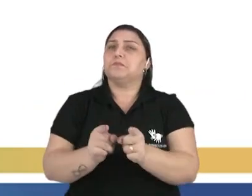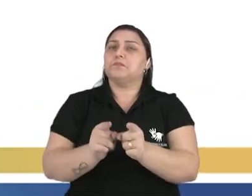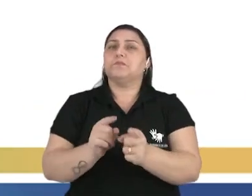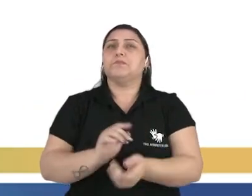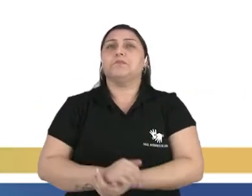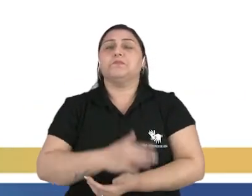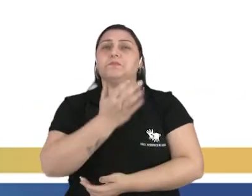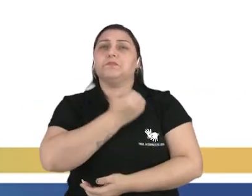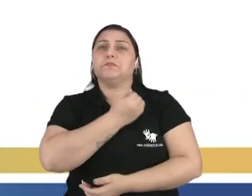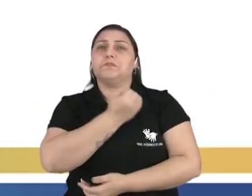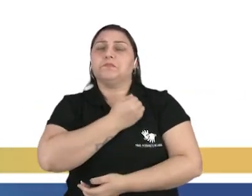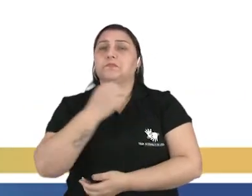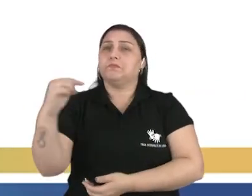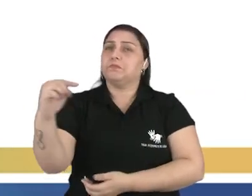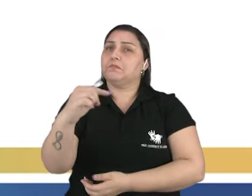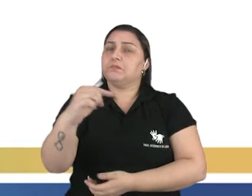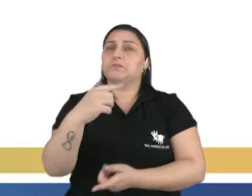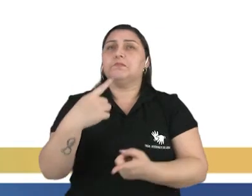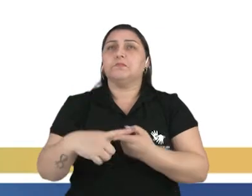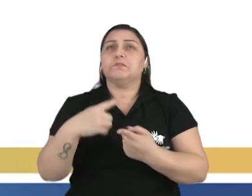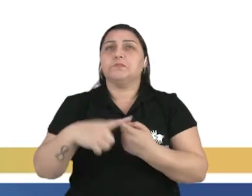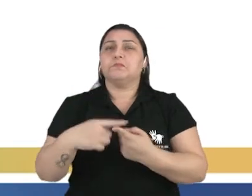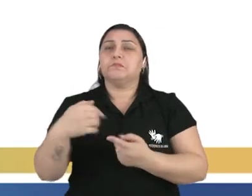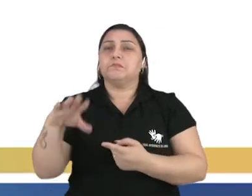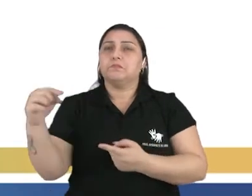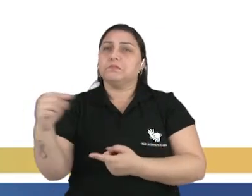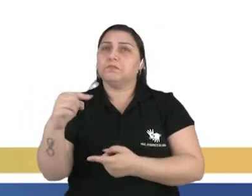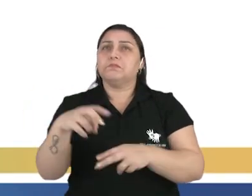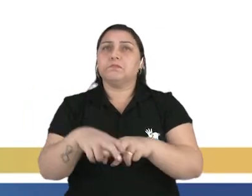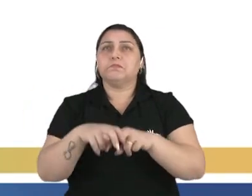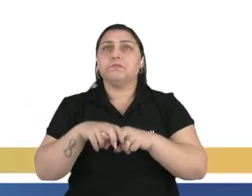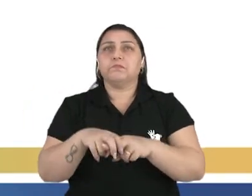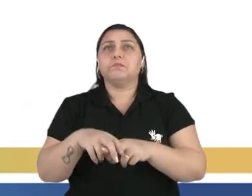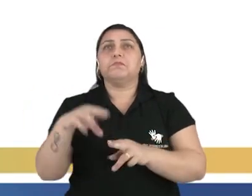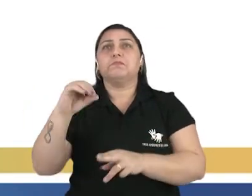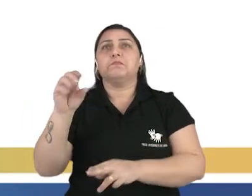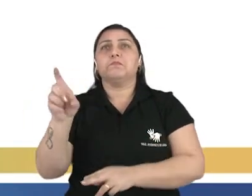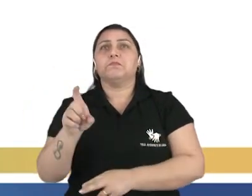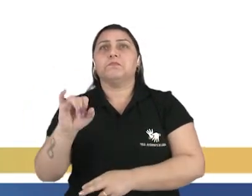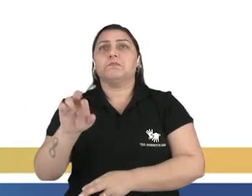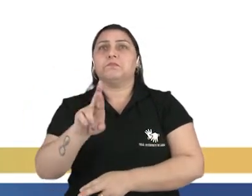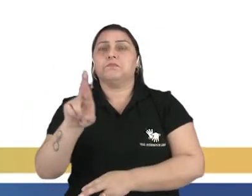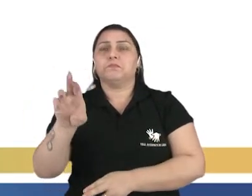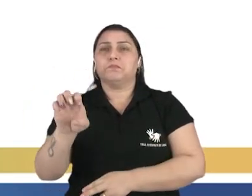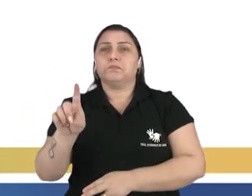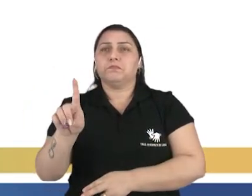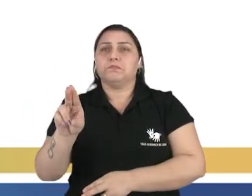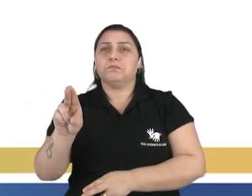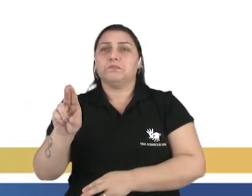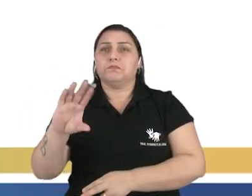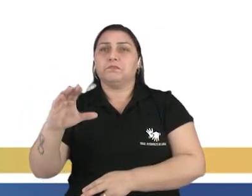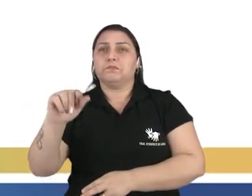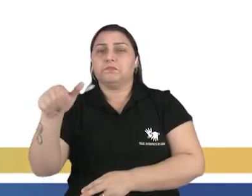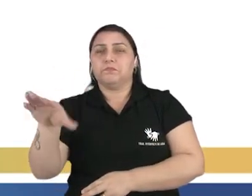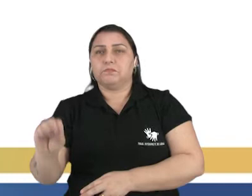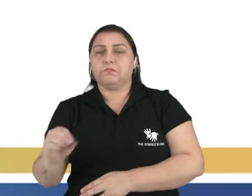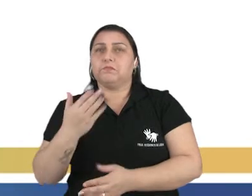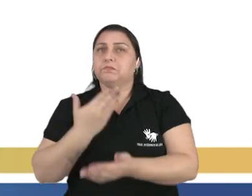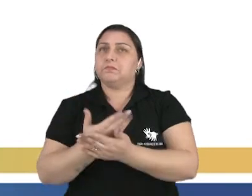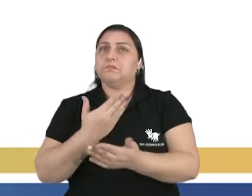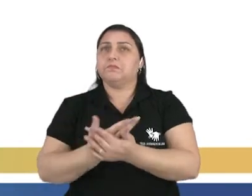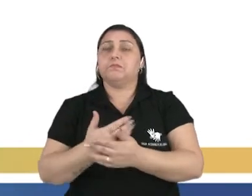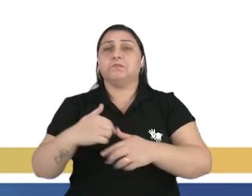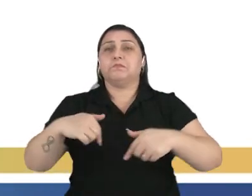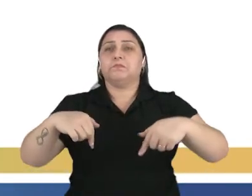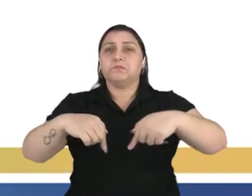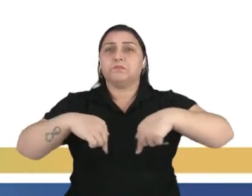o número de cargas, né? Porque vai ficando mais negativo. Então, por isso que chama-se oxirredução, né? Isso é um estudo da